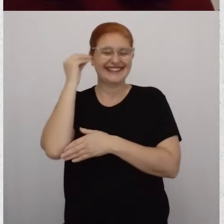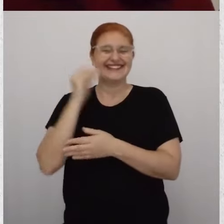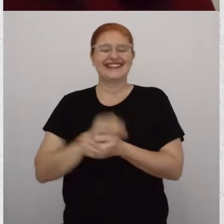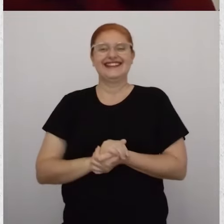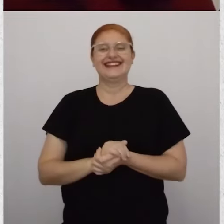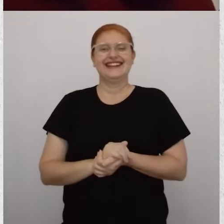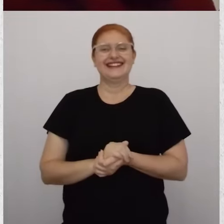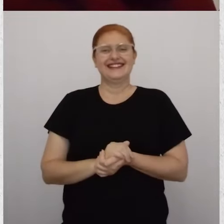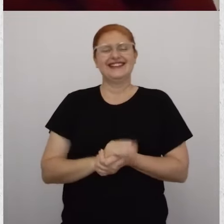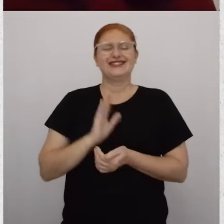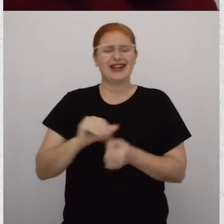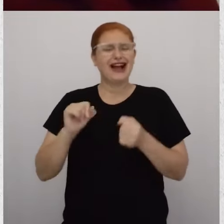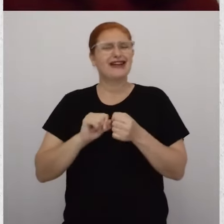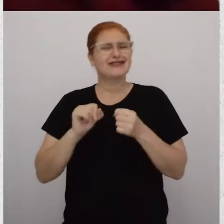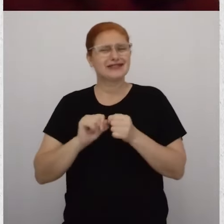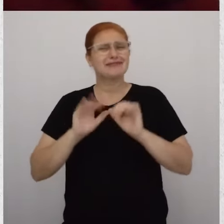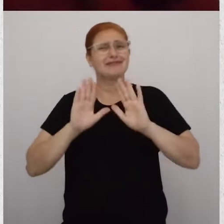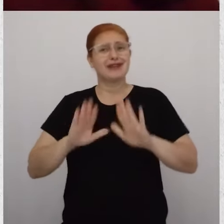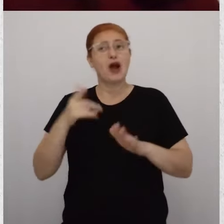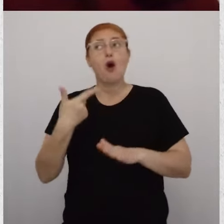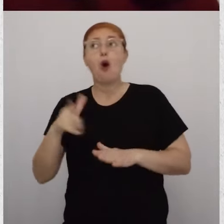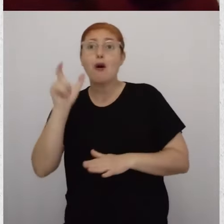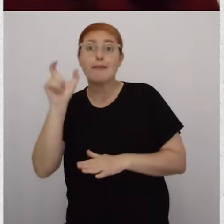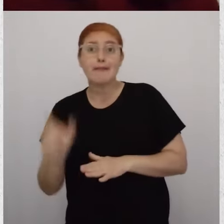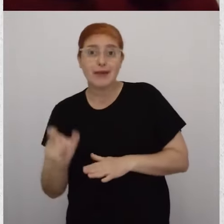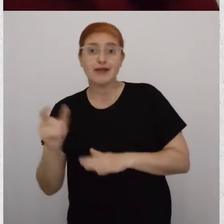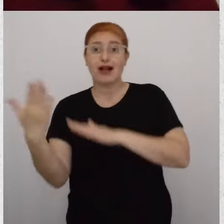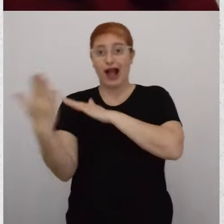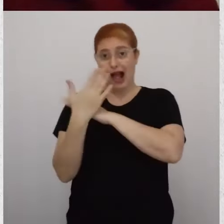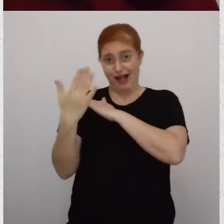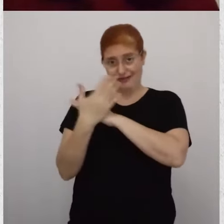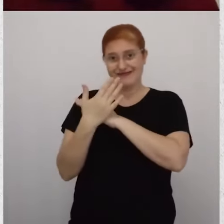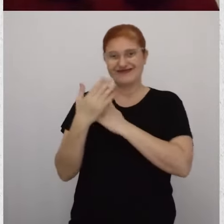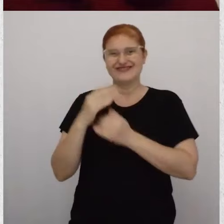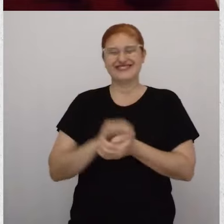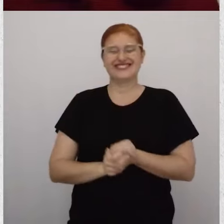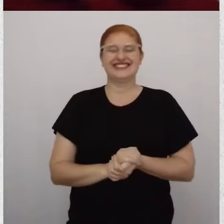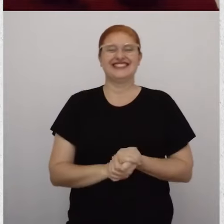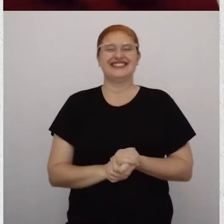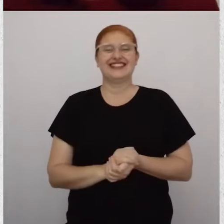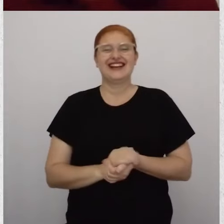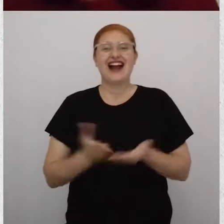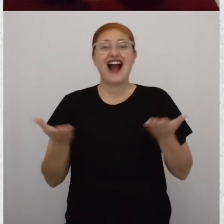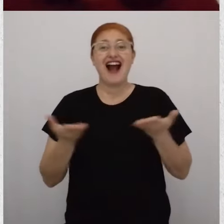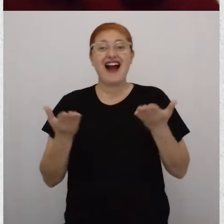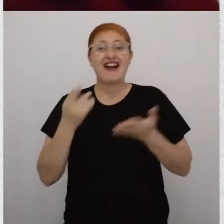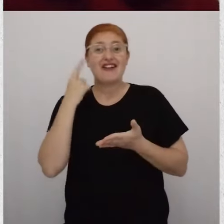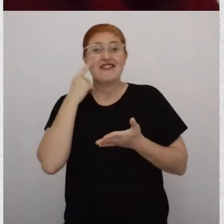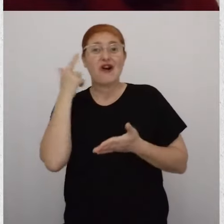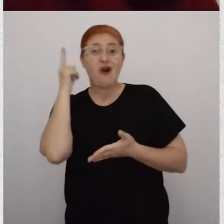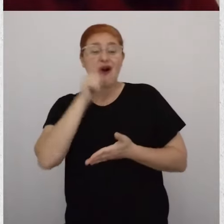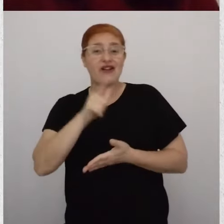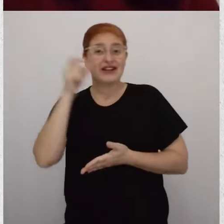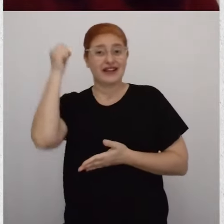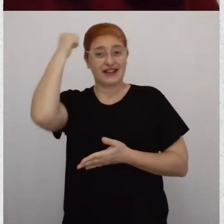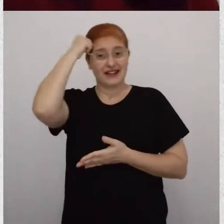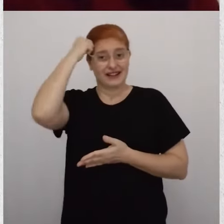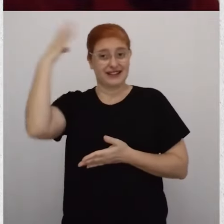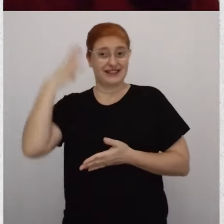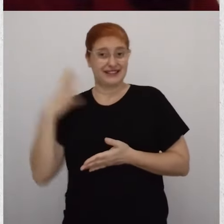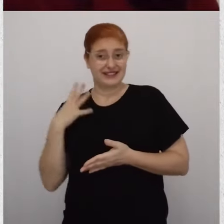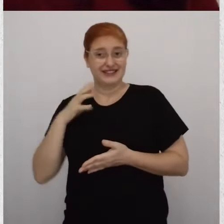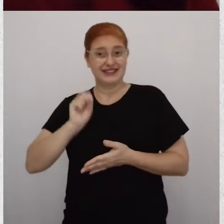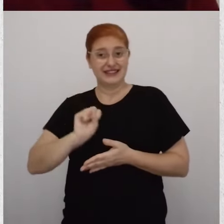Pois é, eu já fiz isso aqui, mas com outra pessoa fazendo esse negócio. Agora deixa eu ver se a Simone